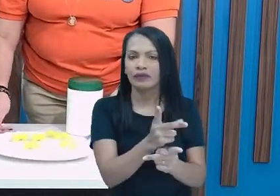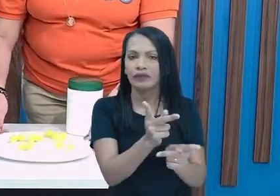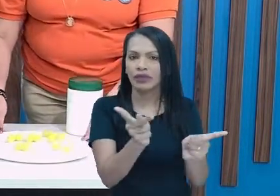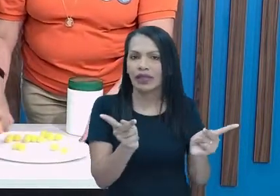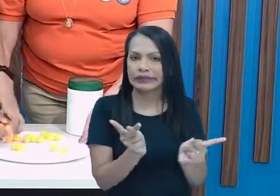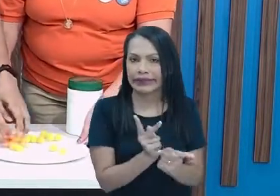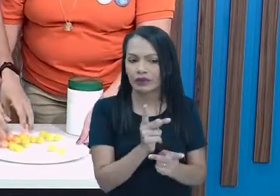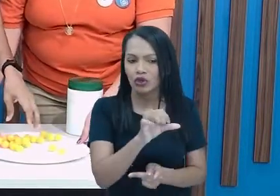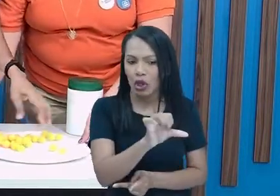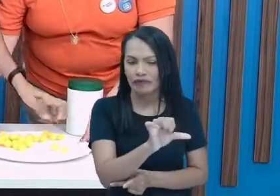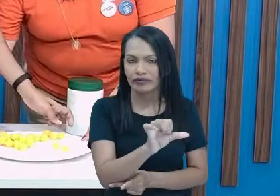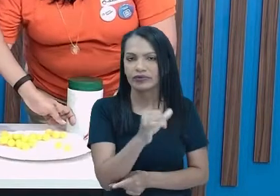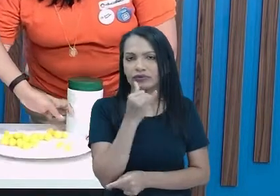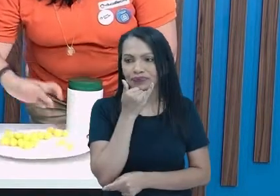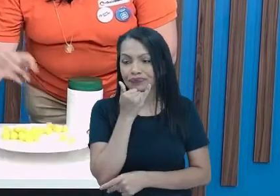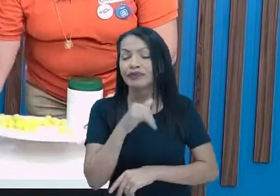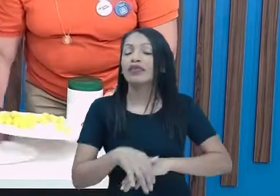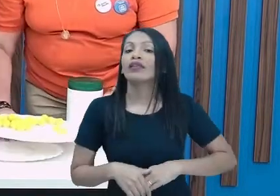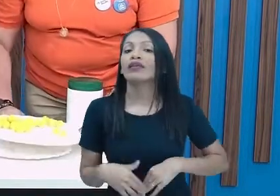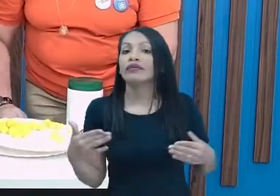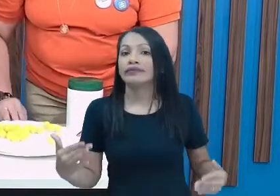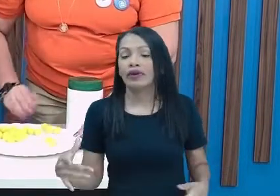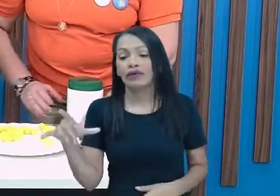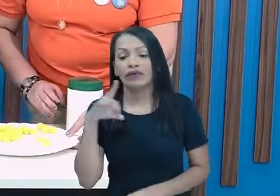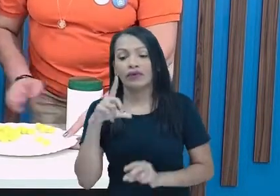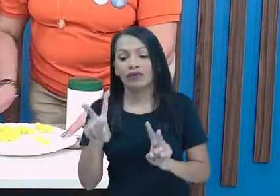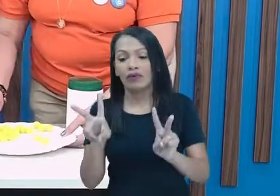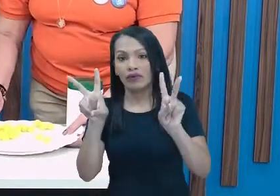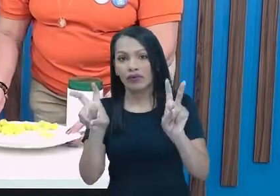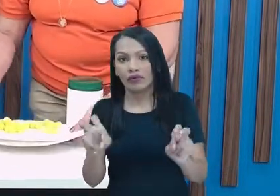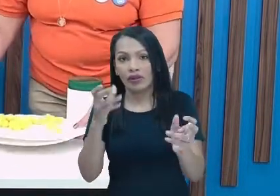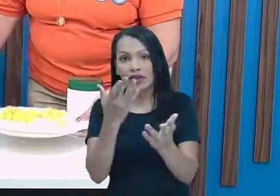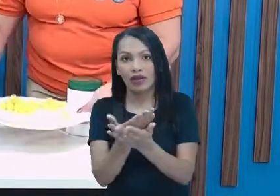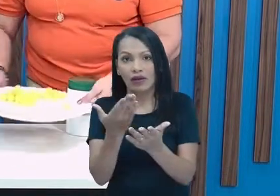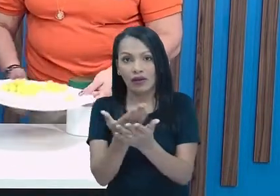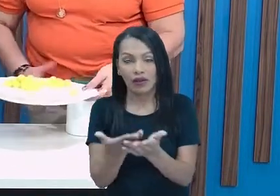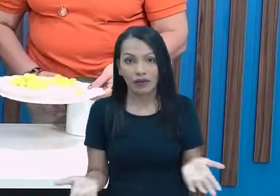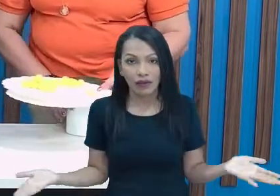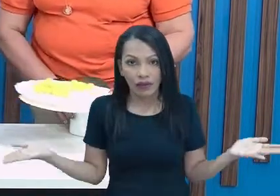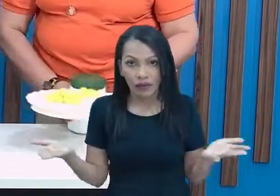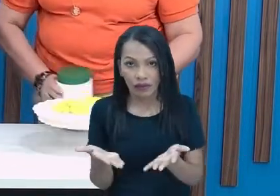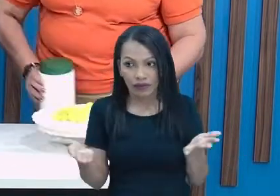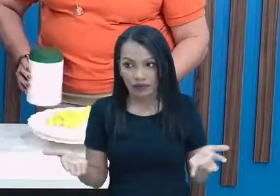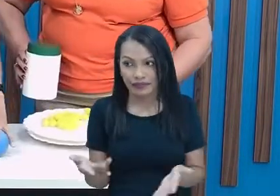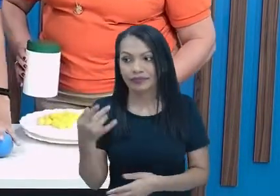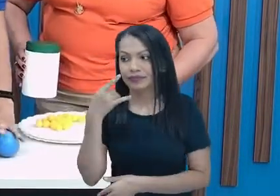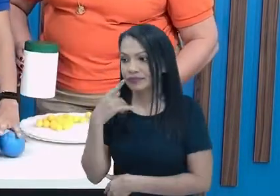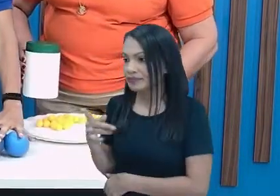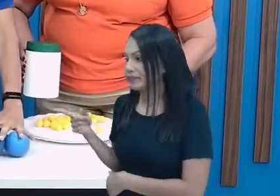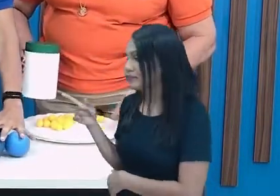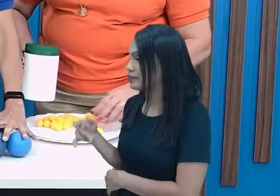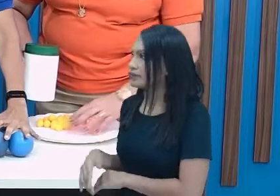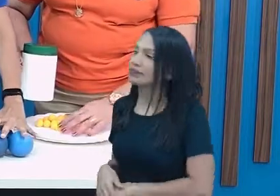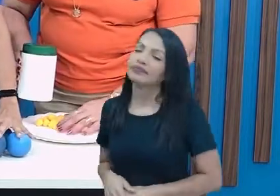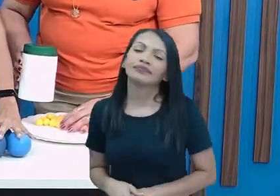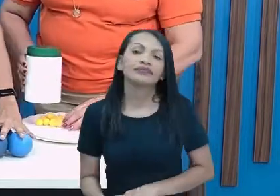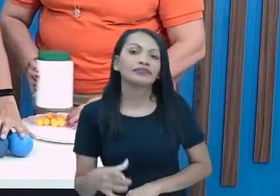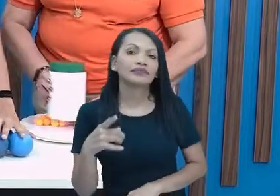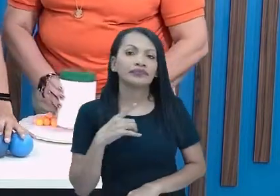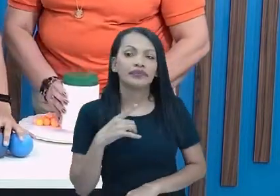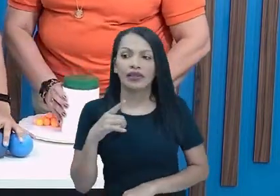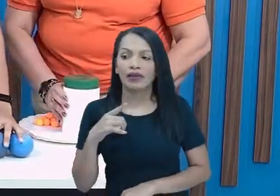as comparações. Afinal de contas, esse é o tema da nossa aula de hoje. E agora eu estou aqui, eu tenho mais